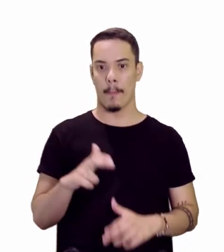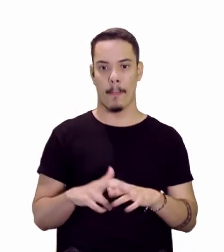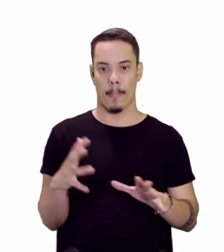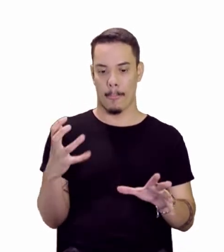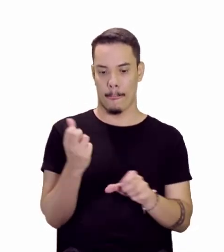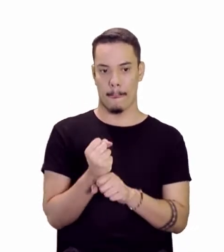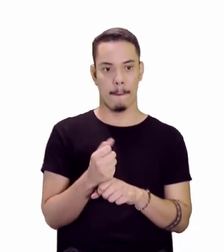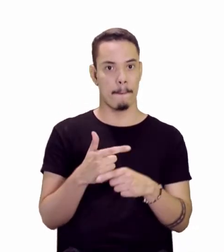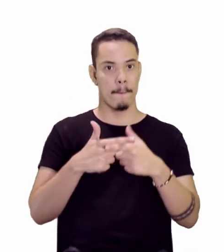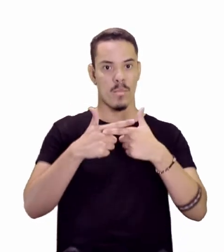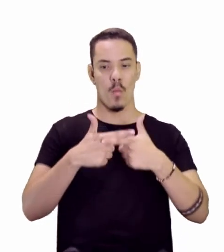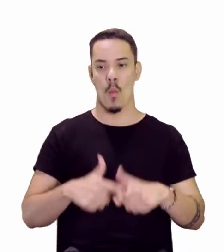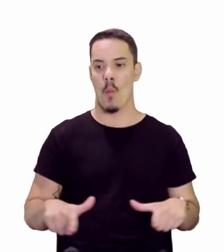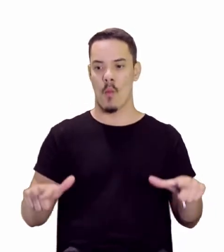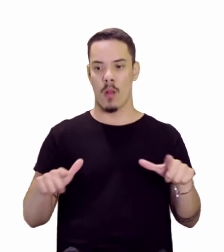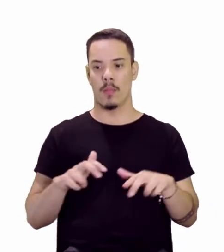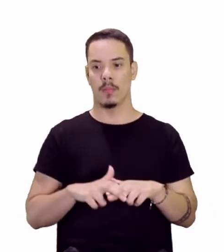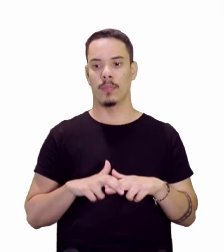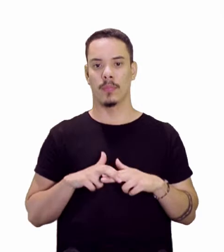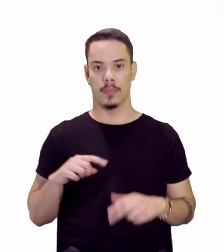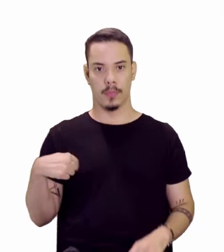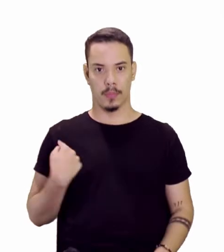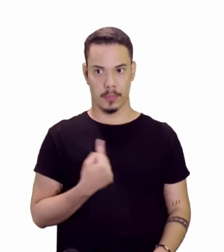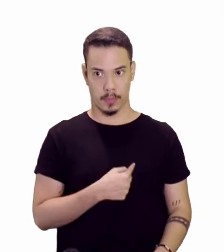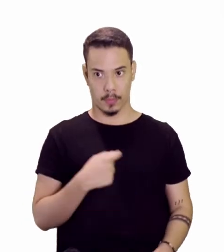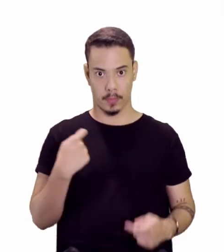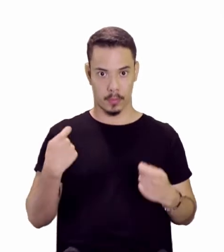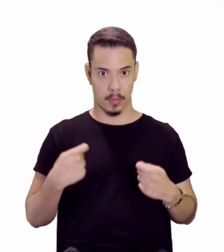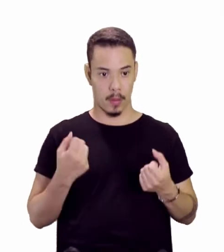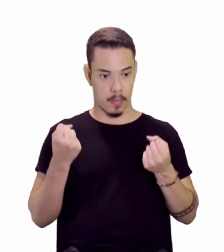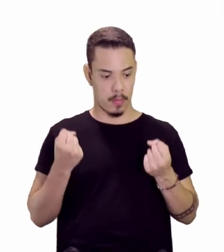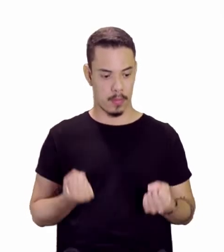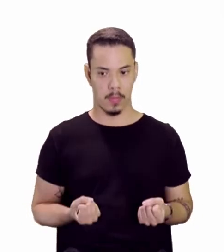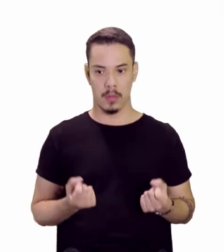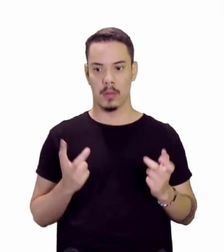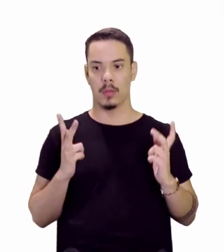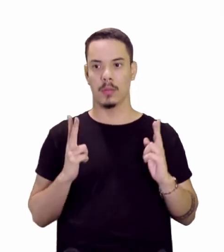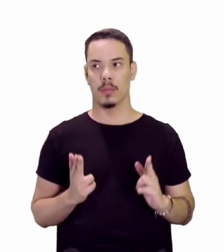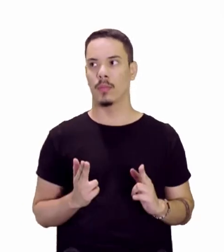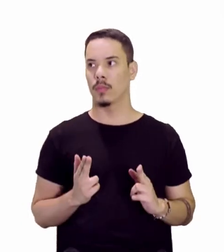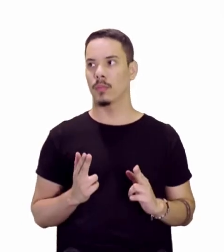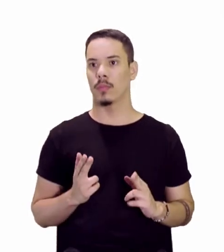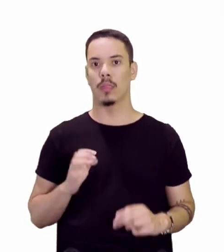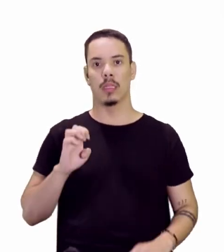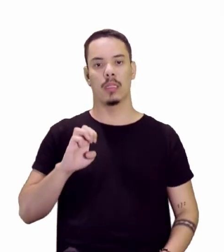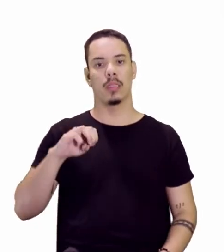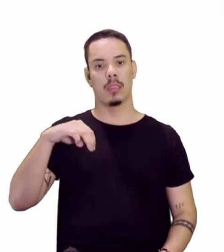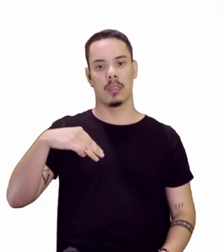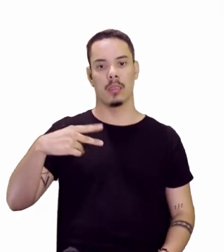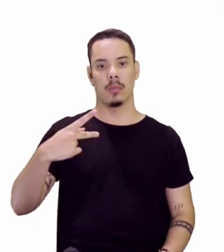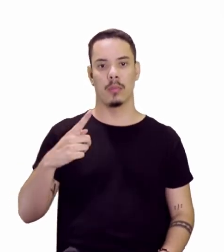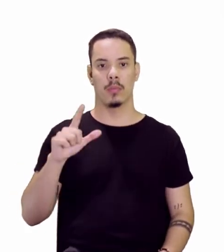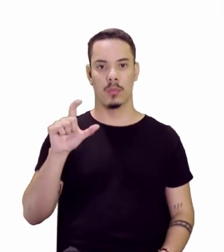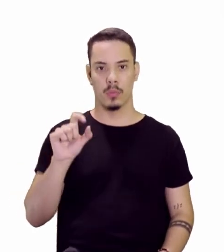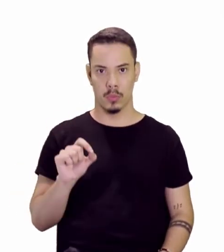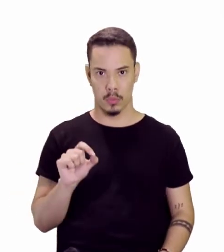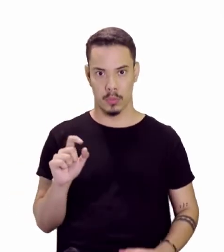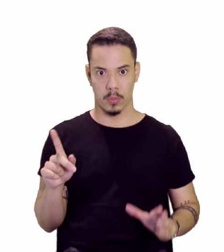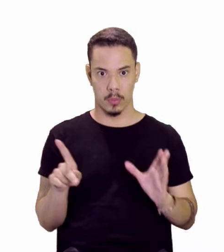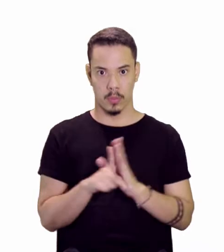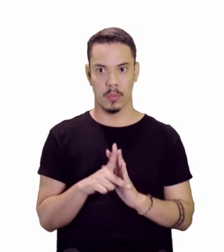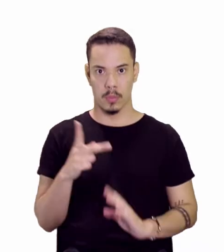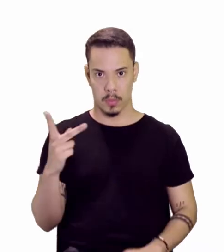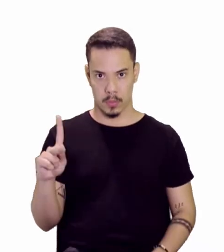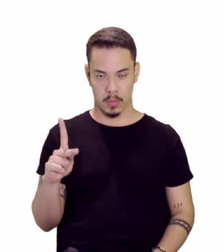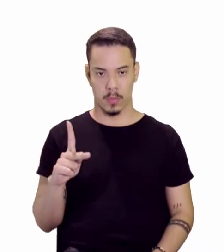agindo ali é nula, então a gente tem que o peso do corpo é igual ao empuxo, né? Que é a força que o líquido está exercendo nele ali. Vamos